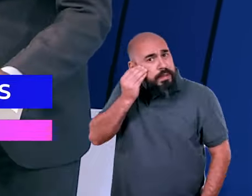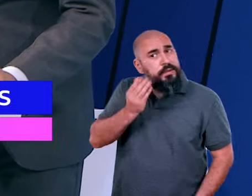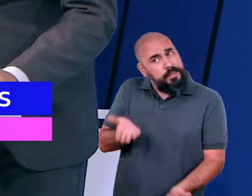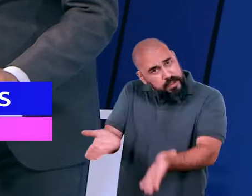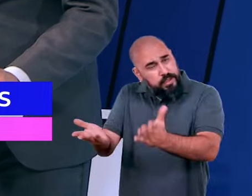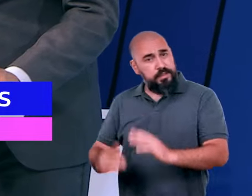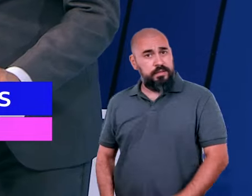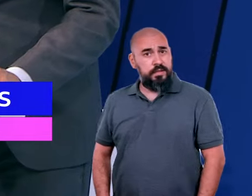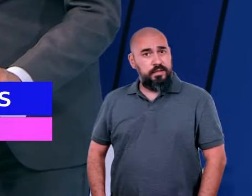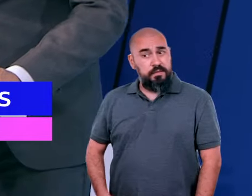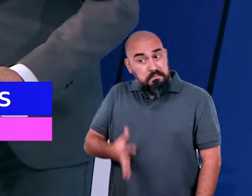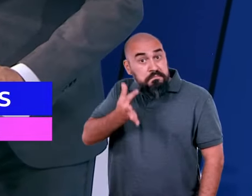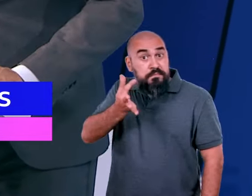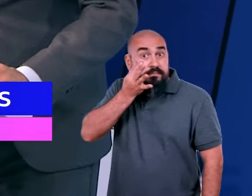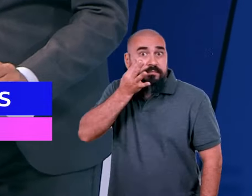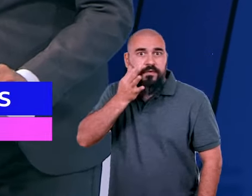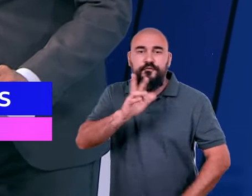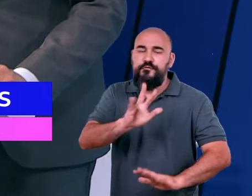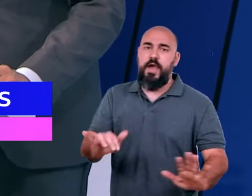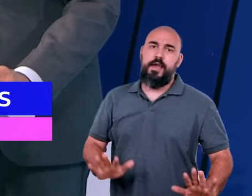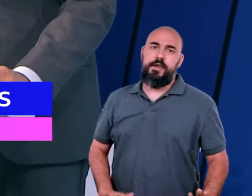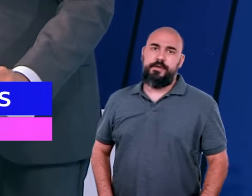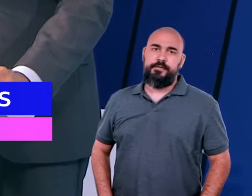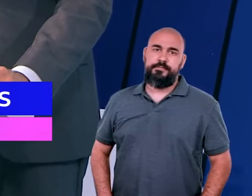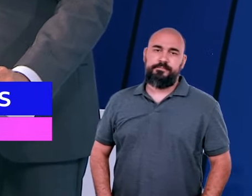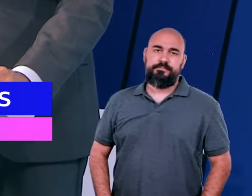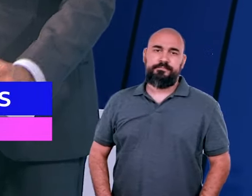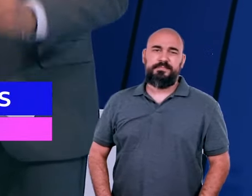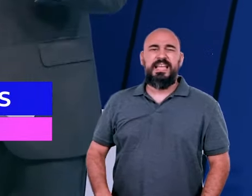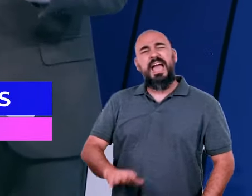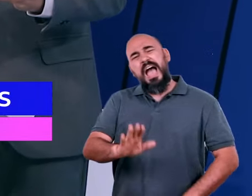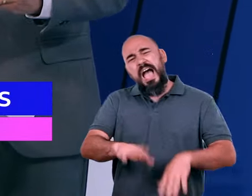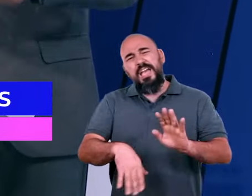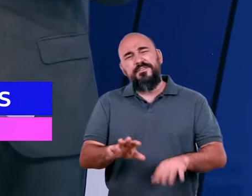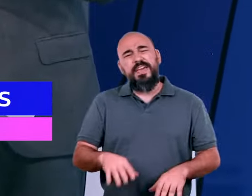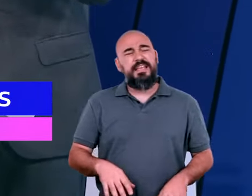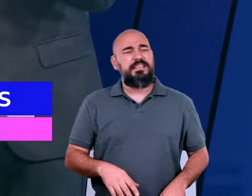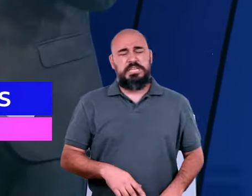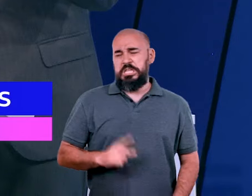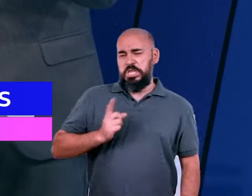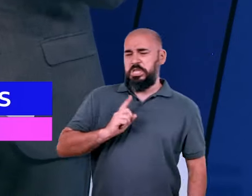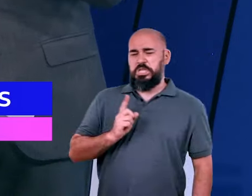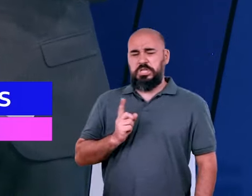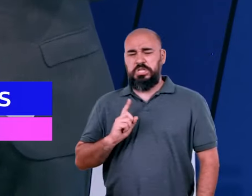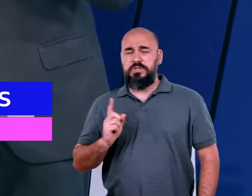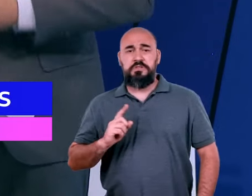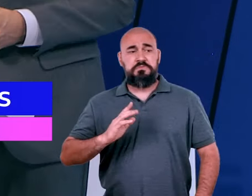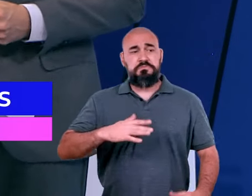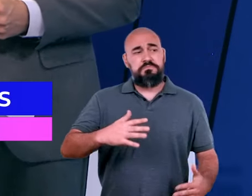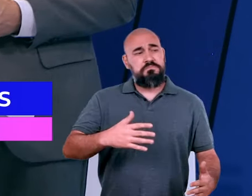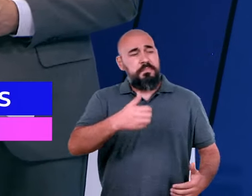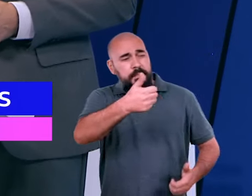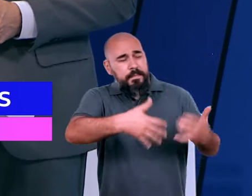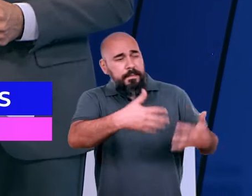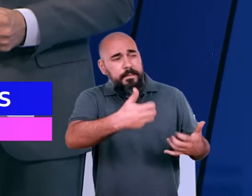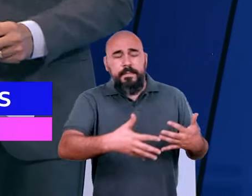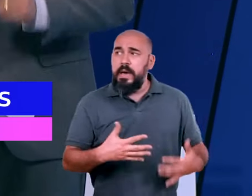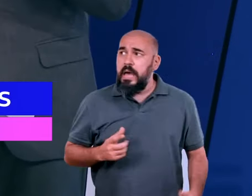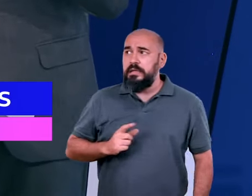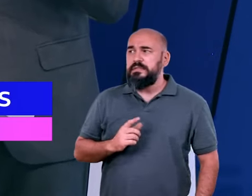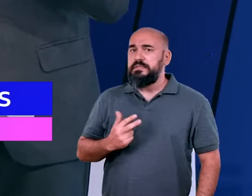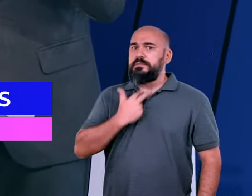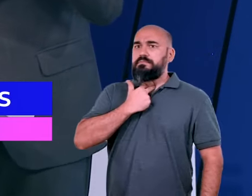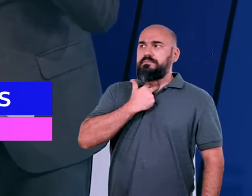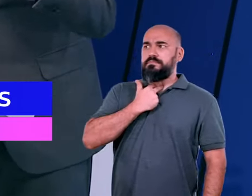Há momentos que os argumentos se acabam e você precisa provar para entender. É